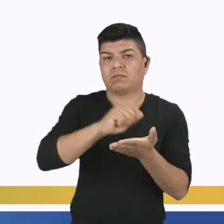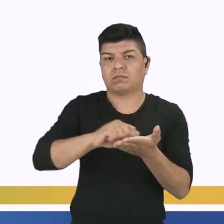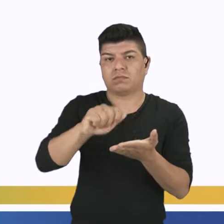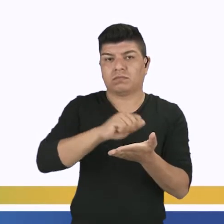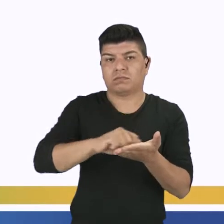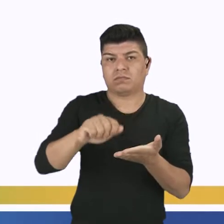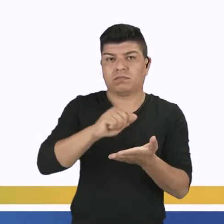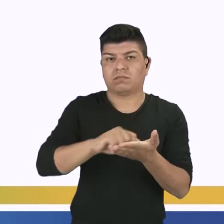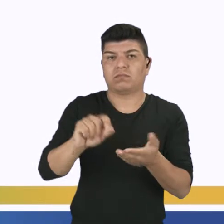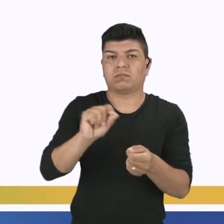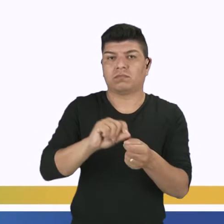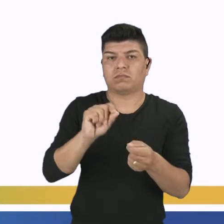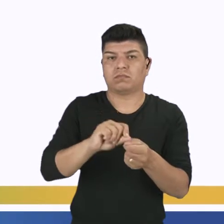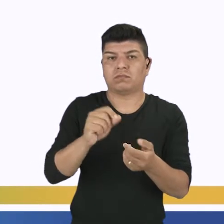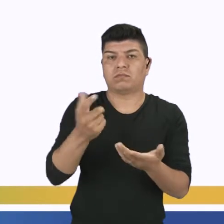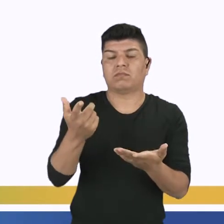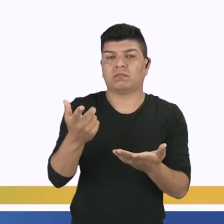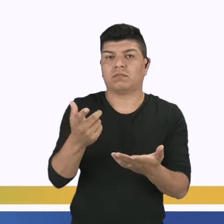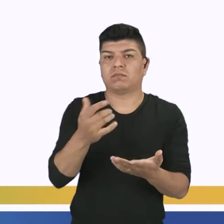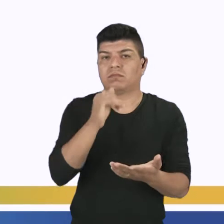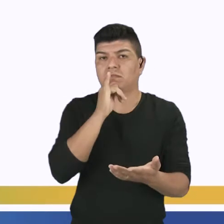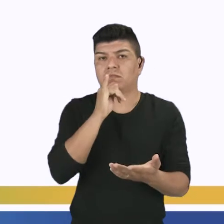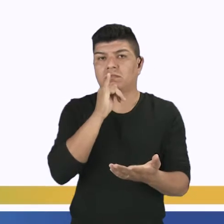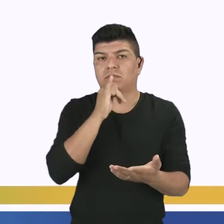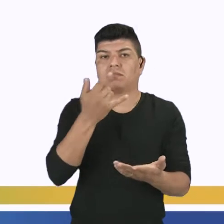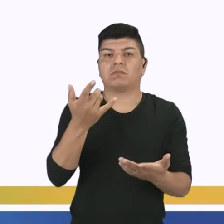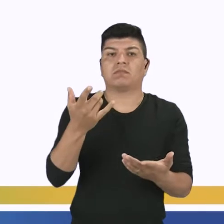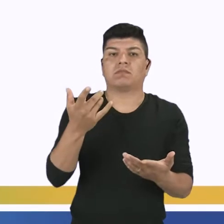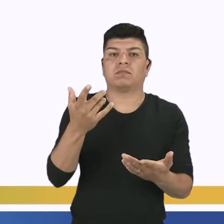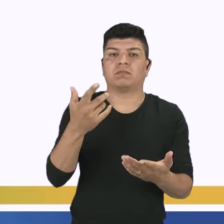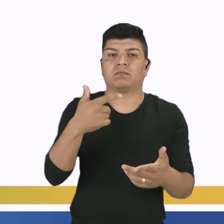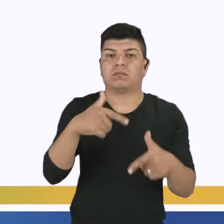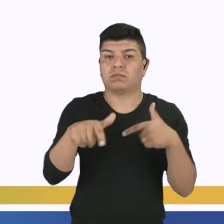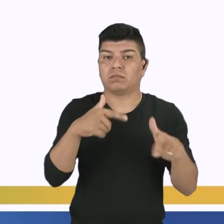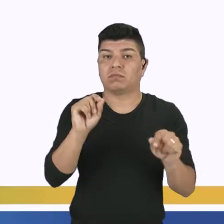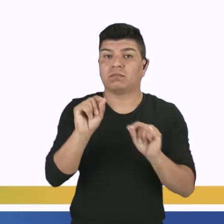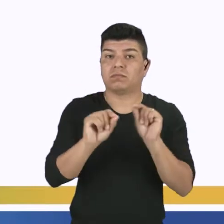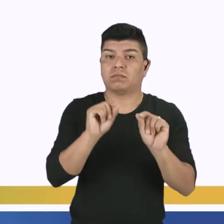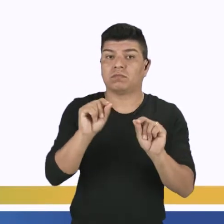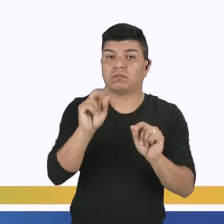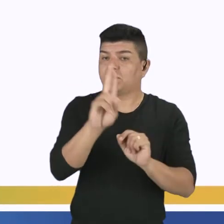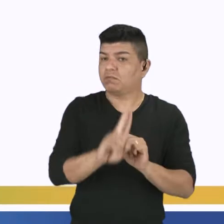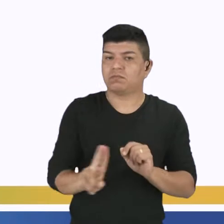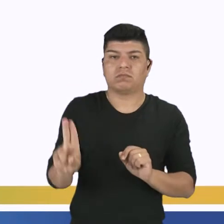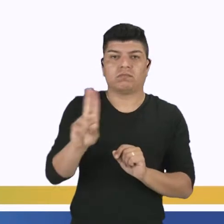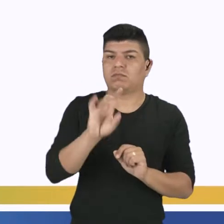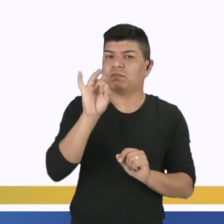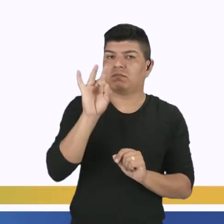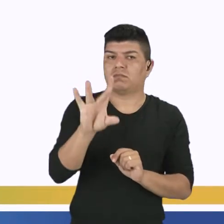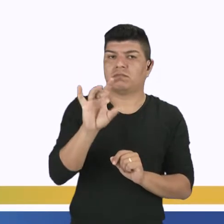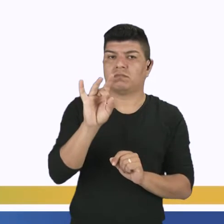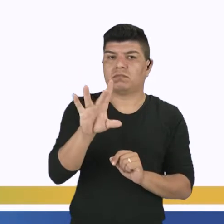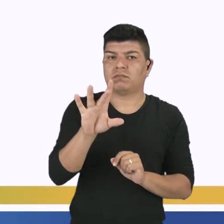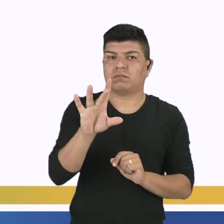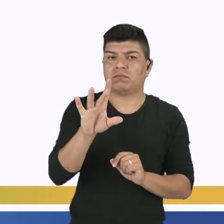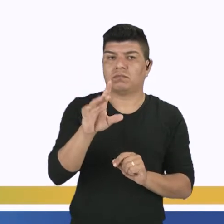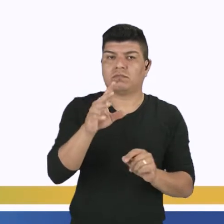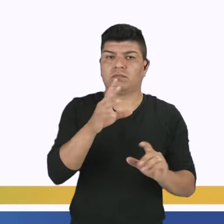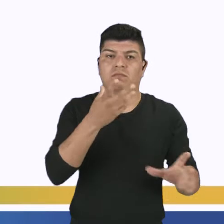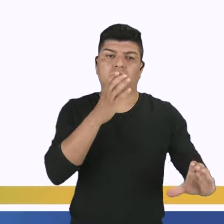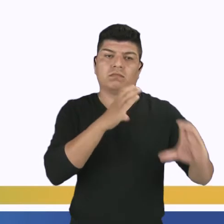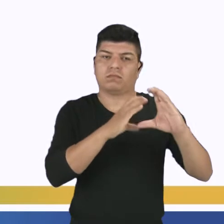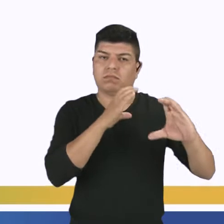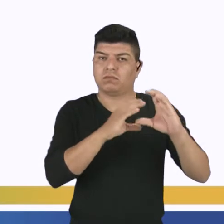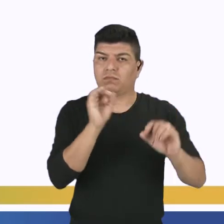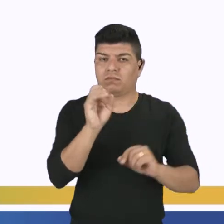escrevem ou que realizam esse tipo de trabalho, eles geralmente não trabalham somente para um meio de